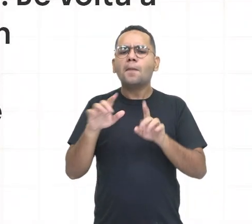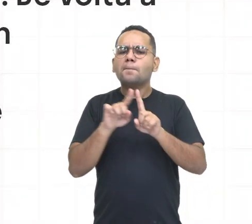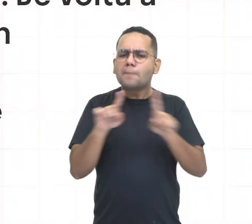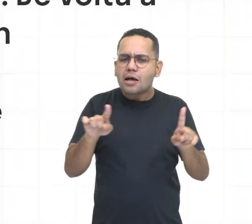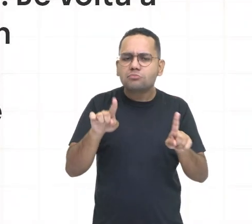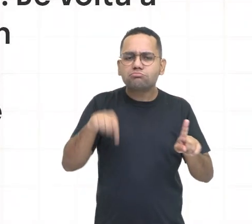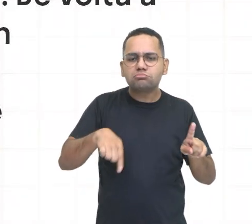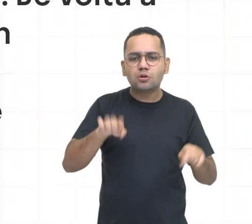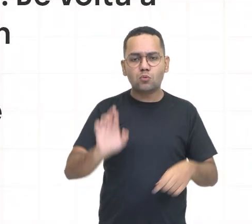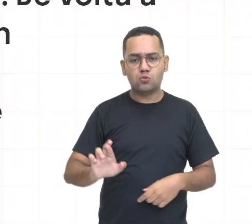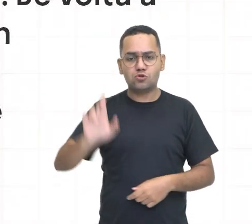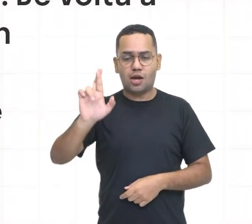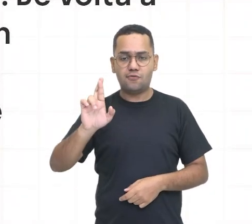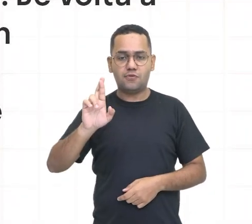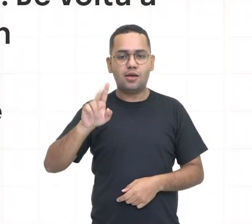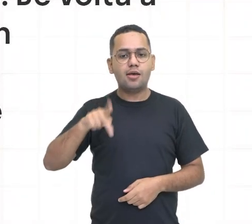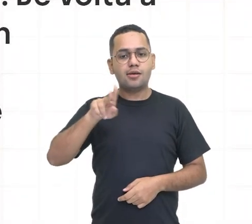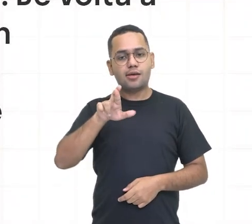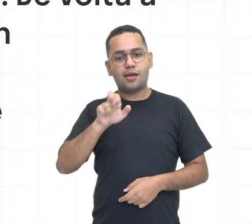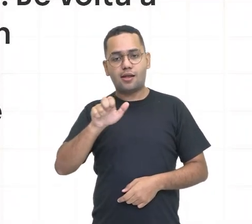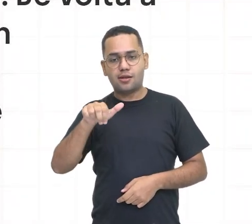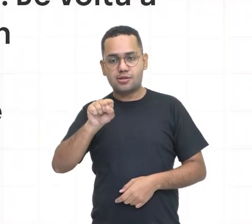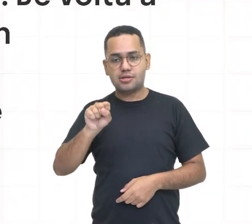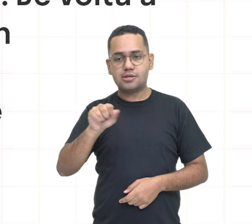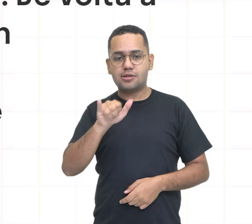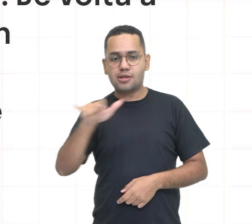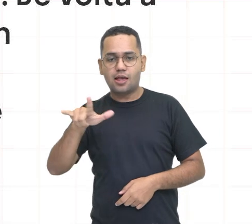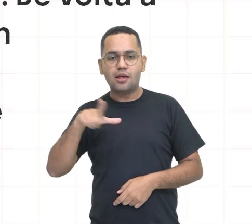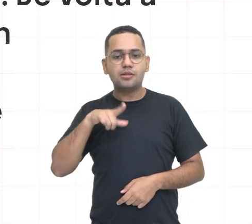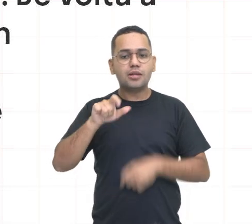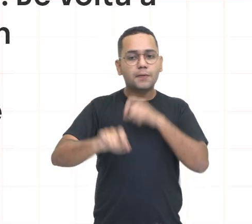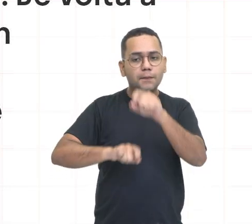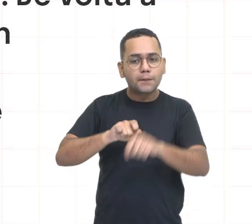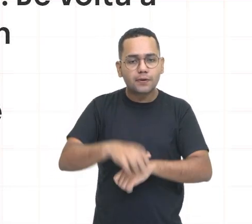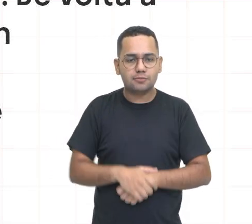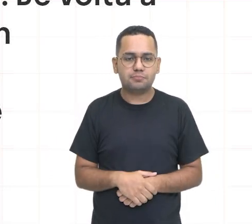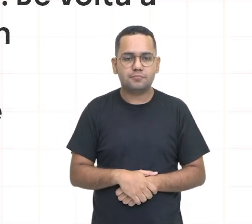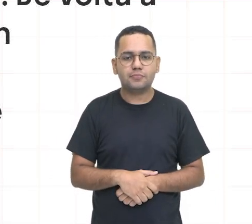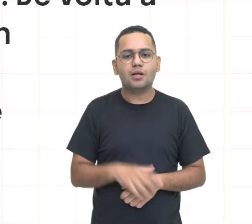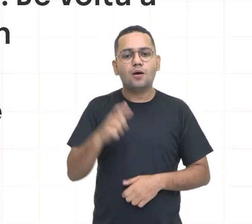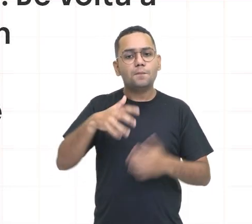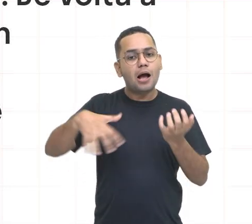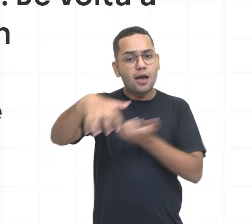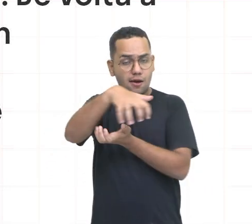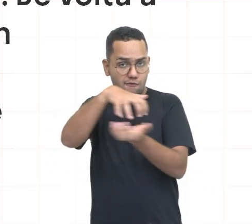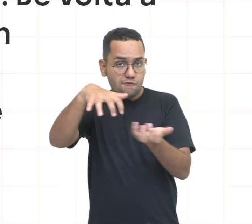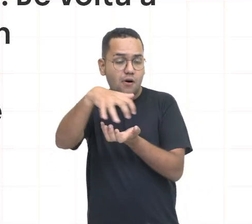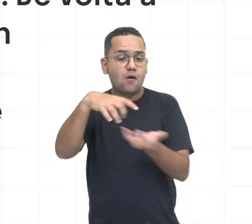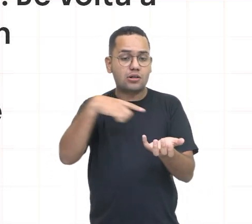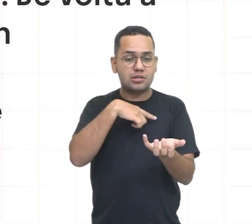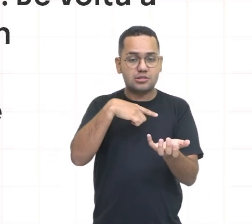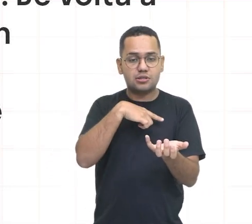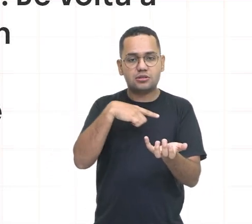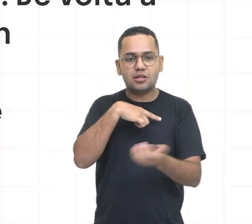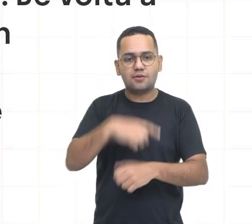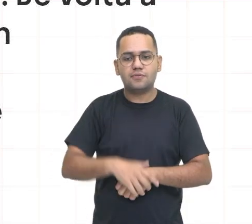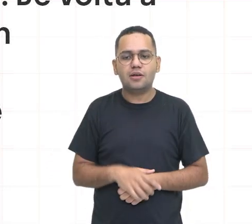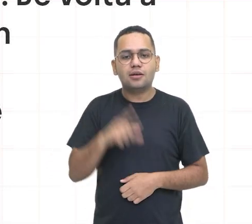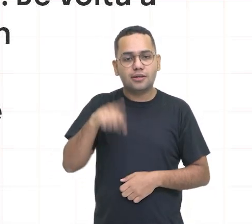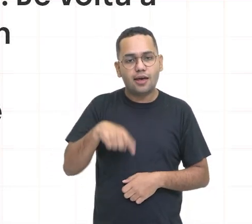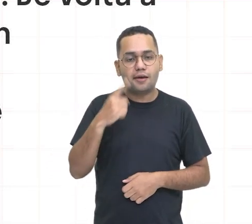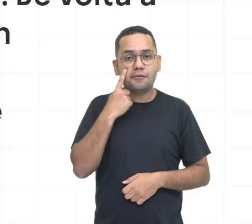organizar, então, uma nova revolta que culminaria com a segunda etapa da Revolução, a